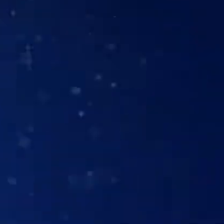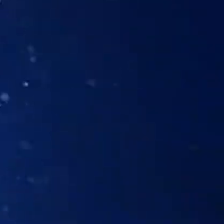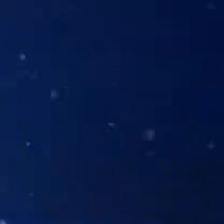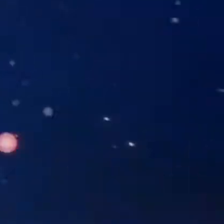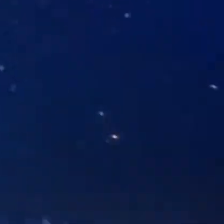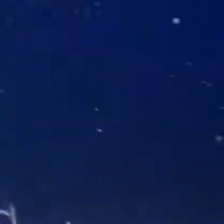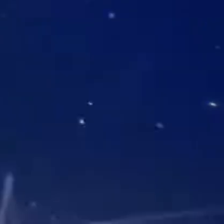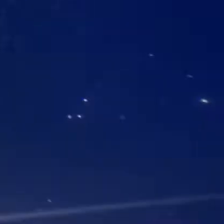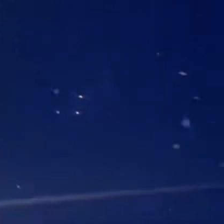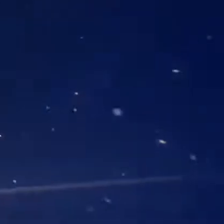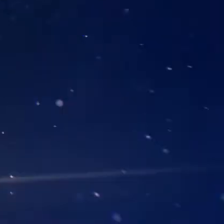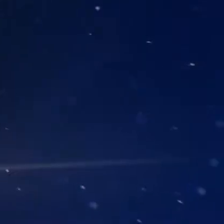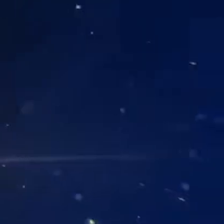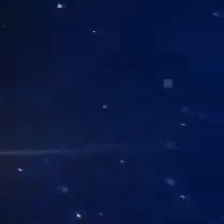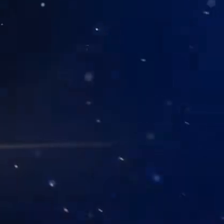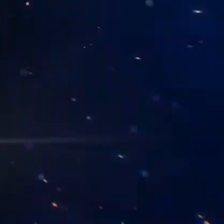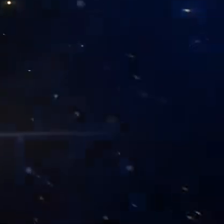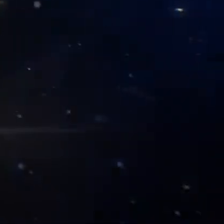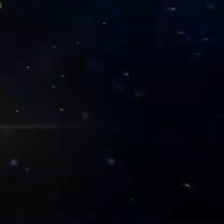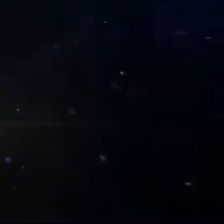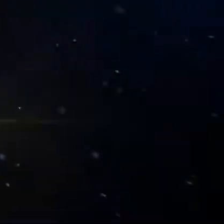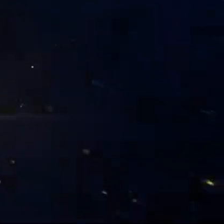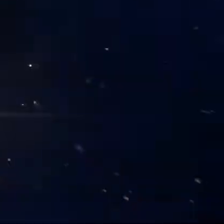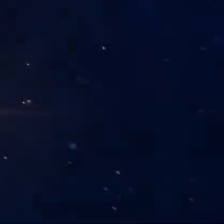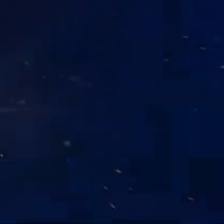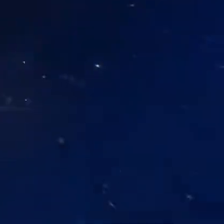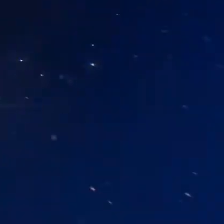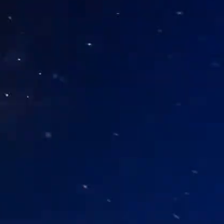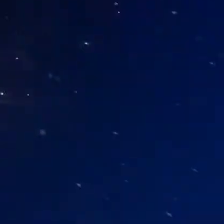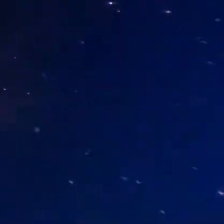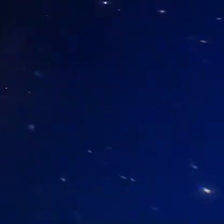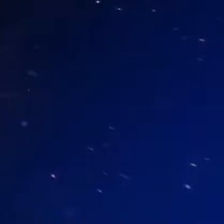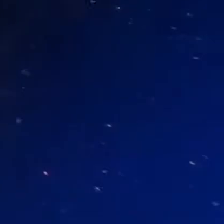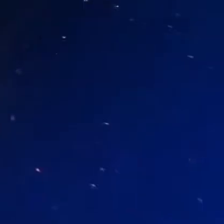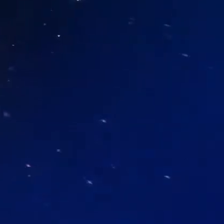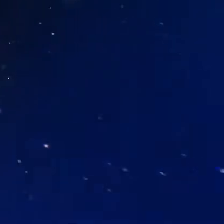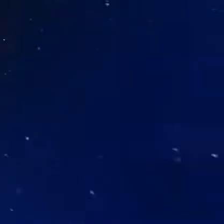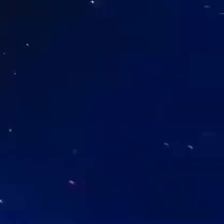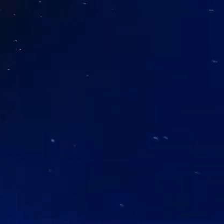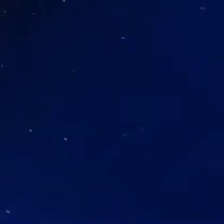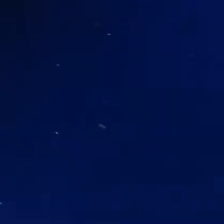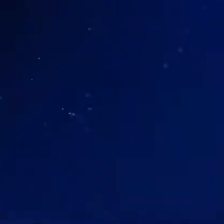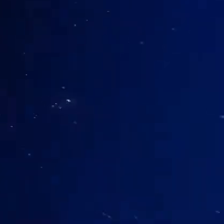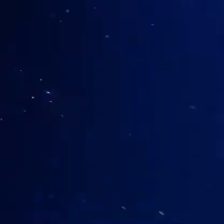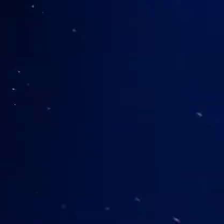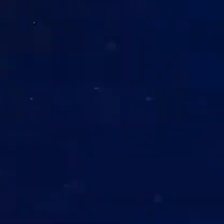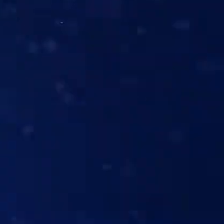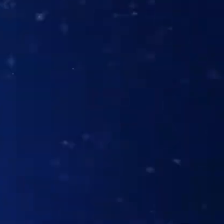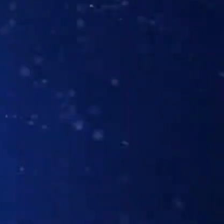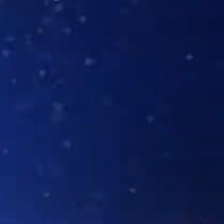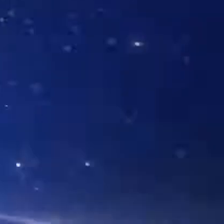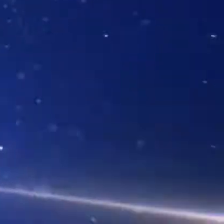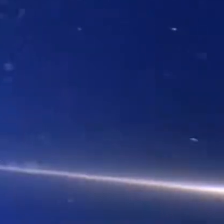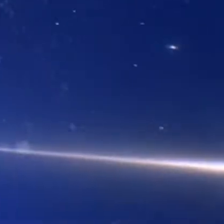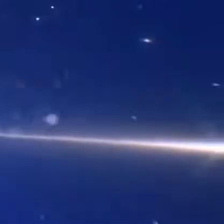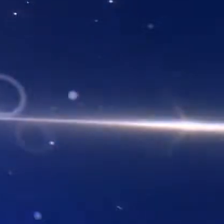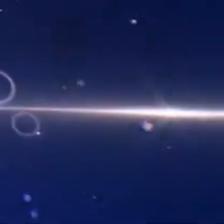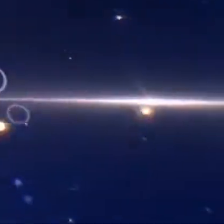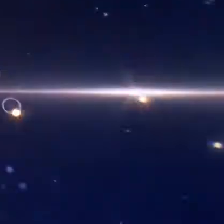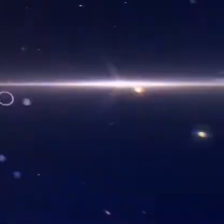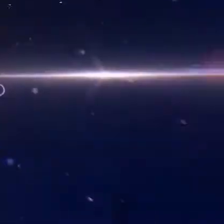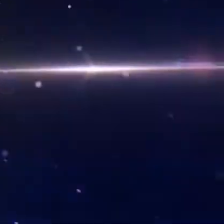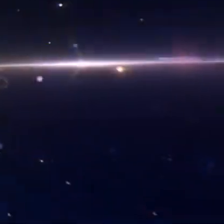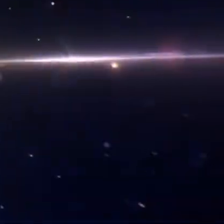Geisel. Engenheiro civil, casado e pai de 6 filhos, é natural de Cruz Alta, Rio Grande do Sul.